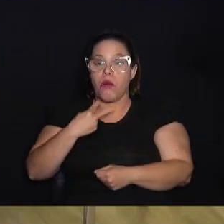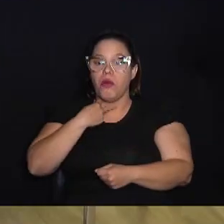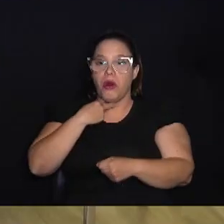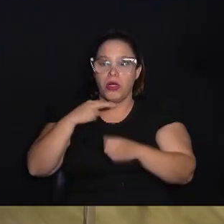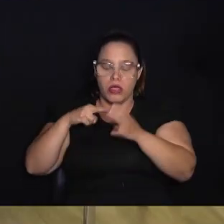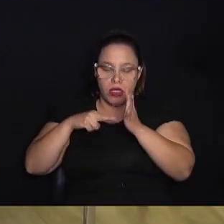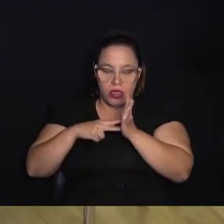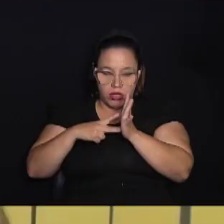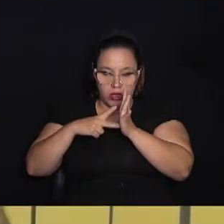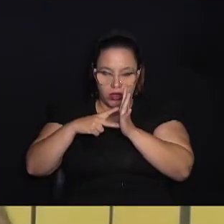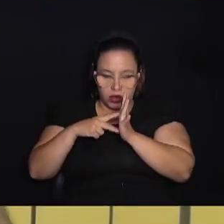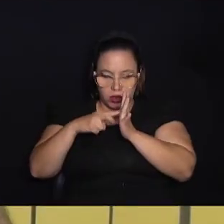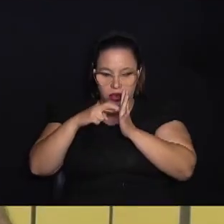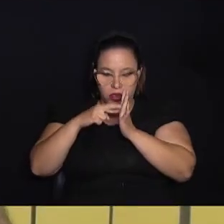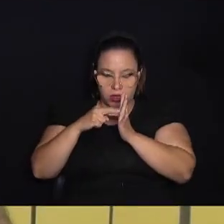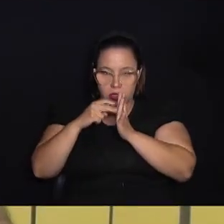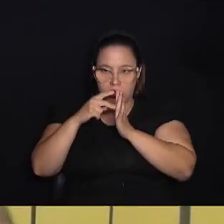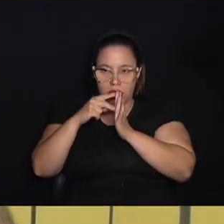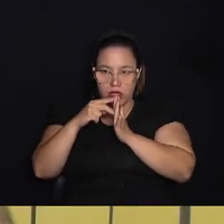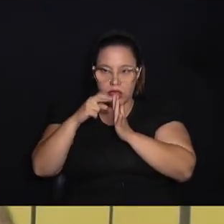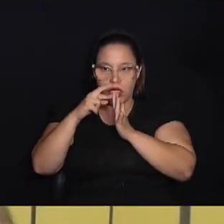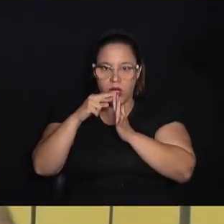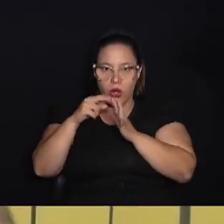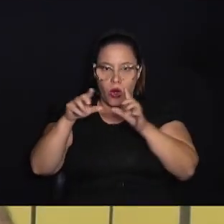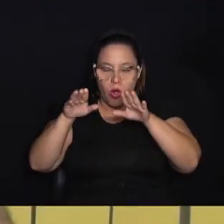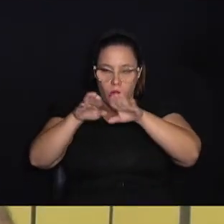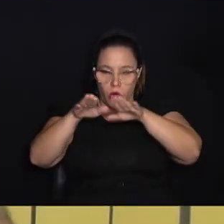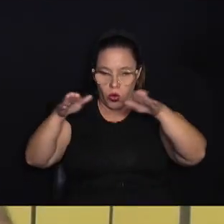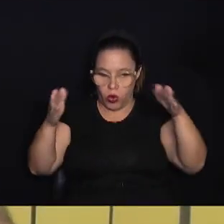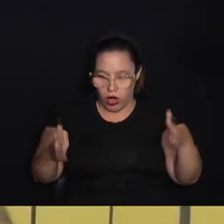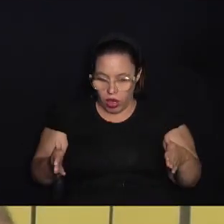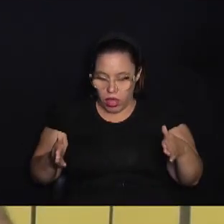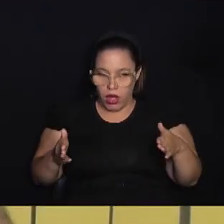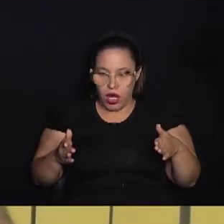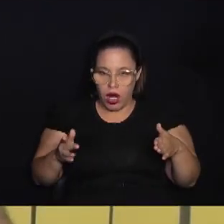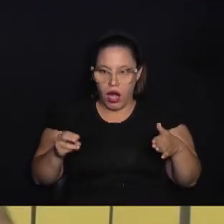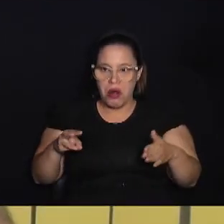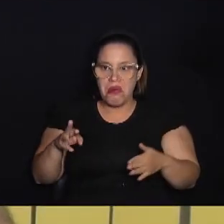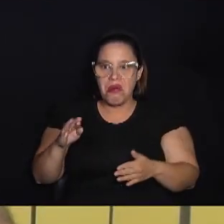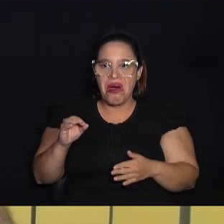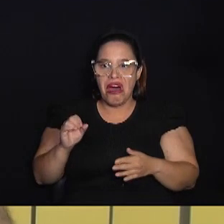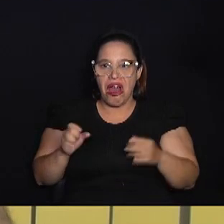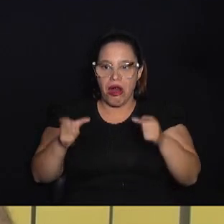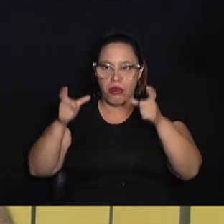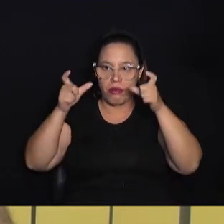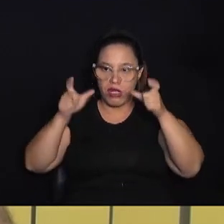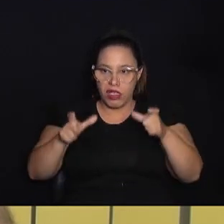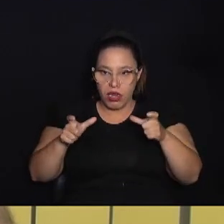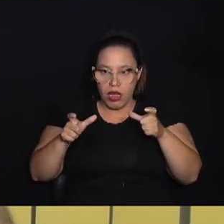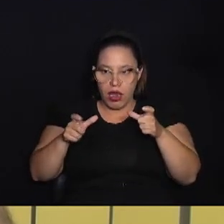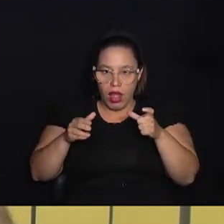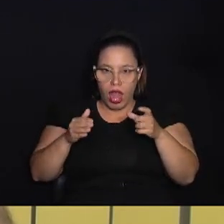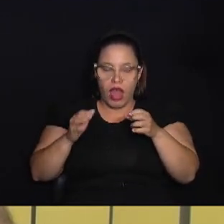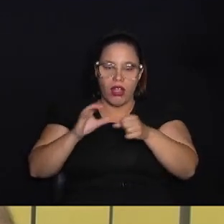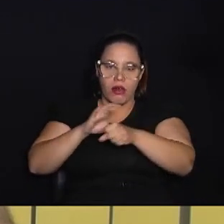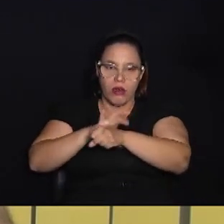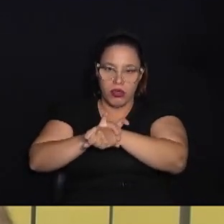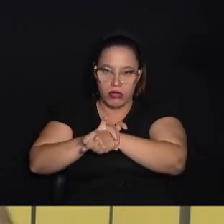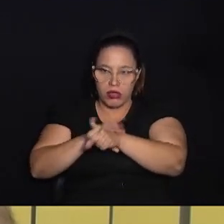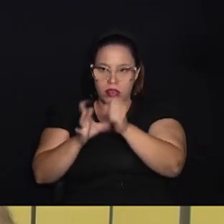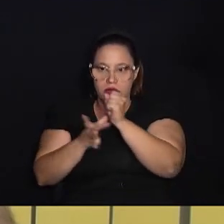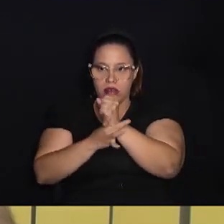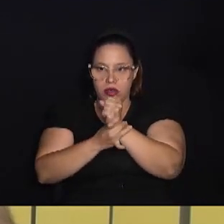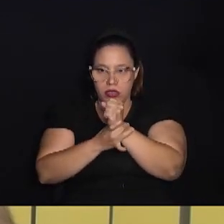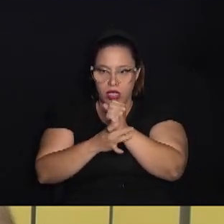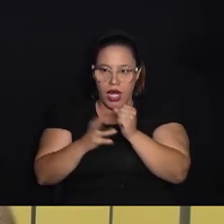porque é o altar mor da catedral também é uma é uma das peças a serem protegidas né um do Acervo